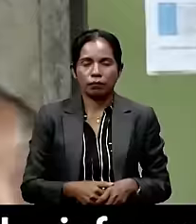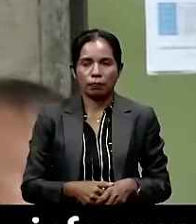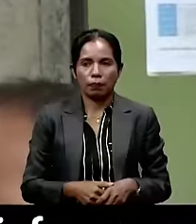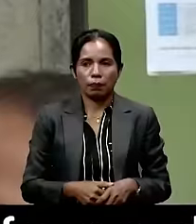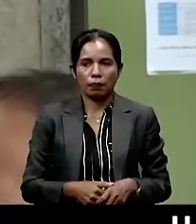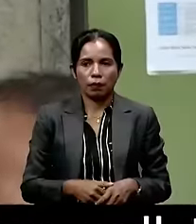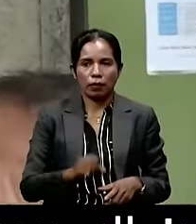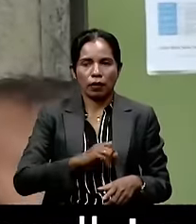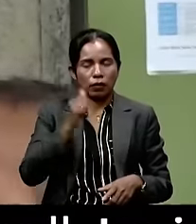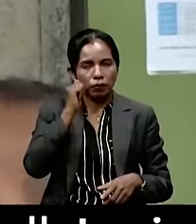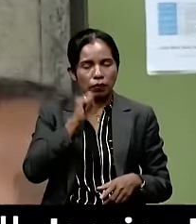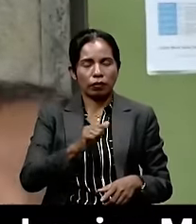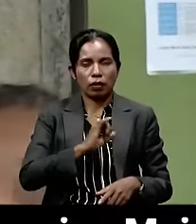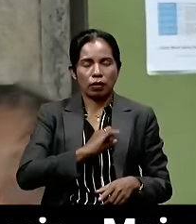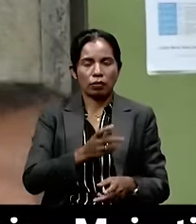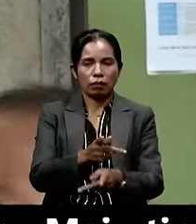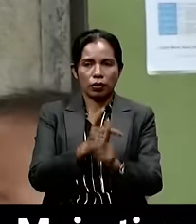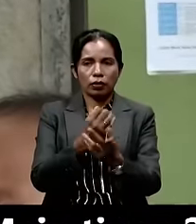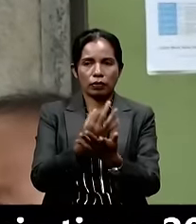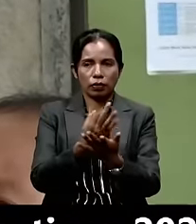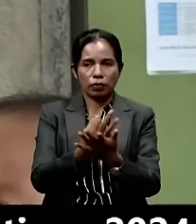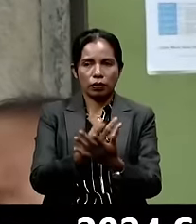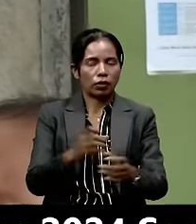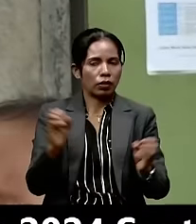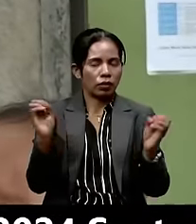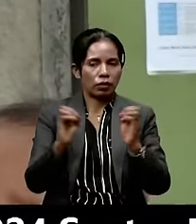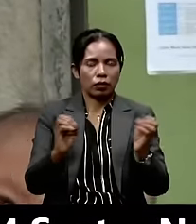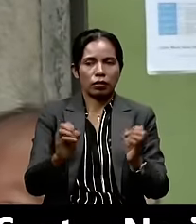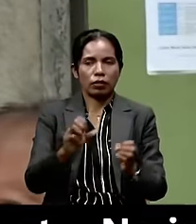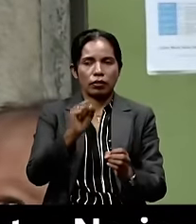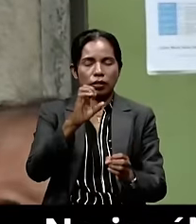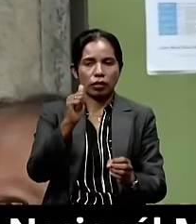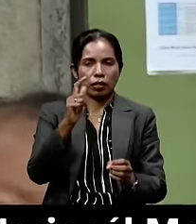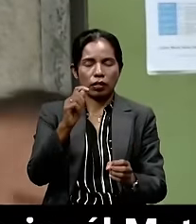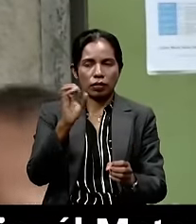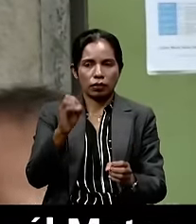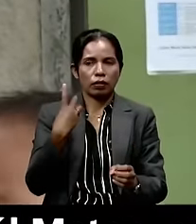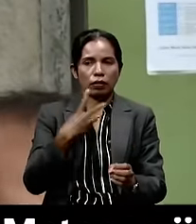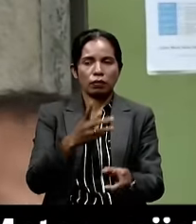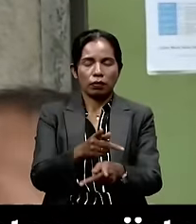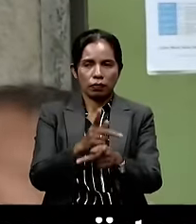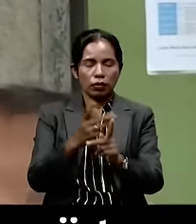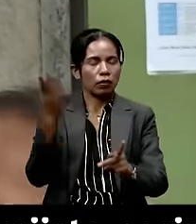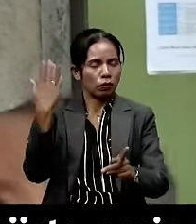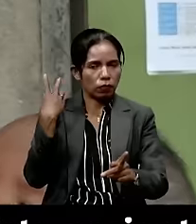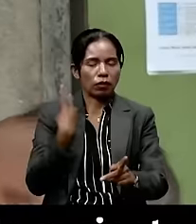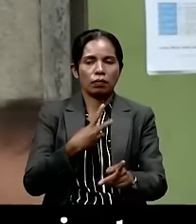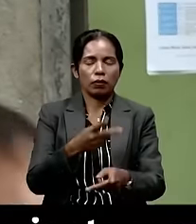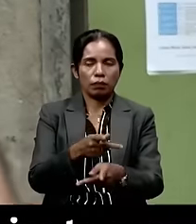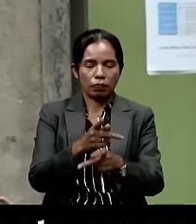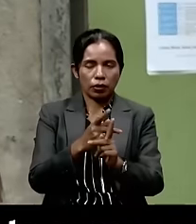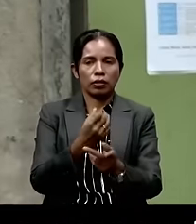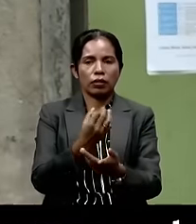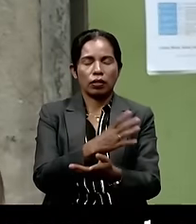Hau feto ida, hau credit. Laus foi max setor de be gusur nema ami credit lai antes keras ni ami tina